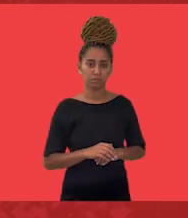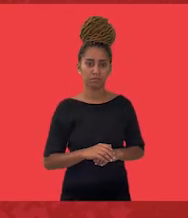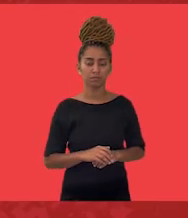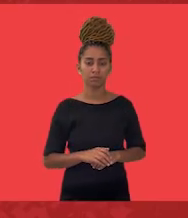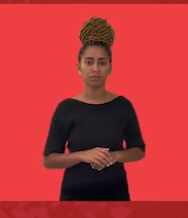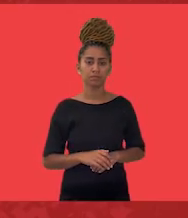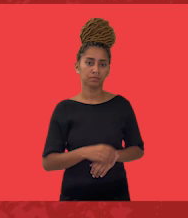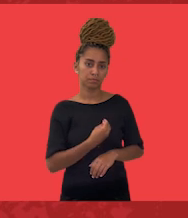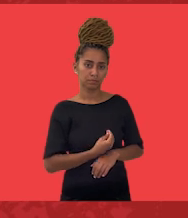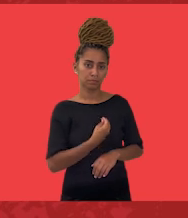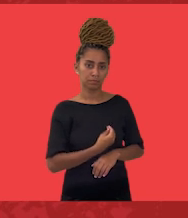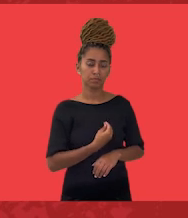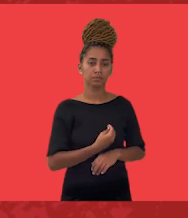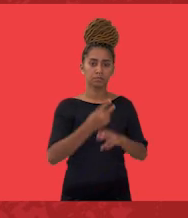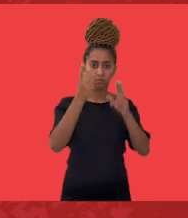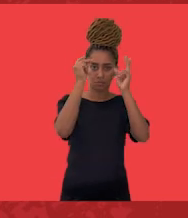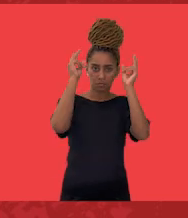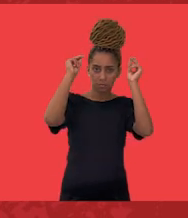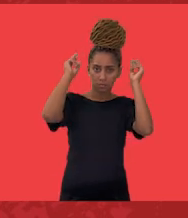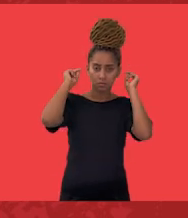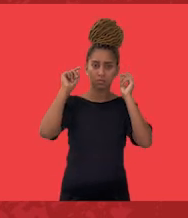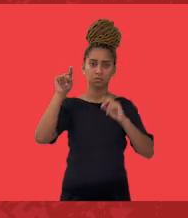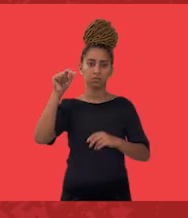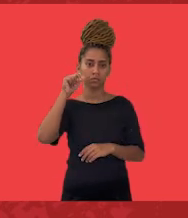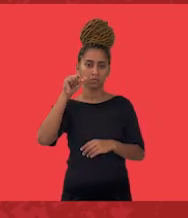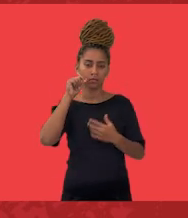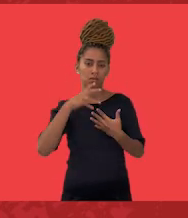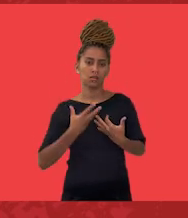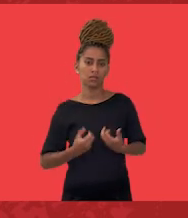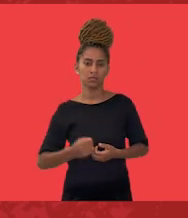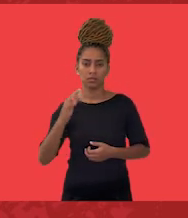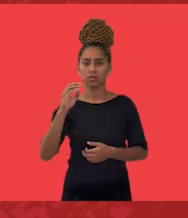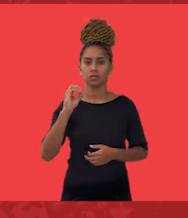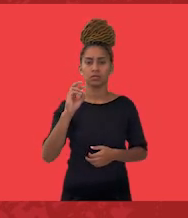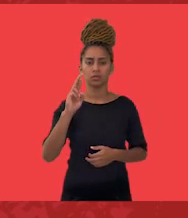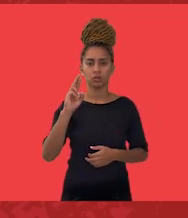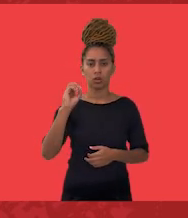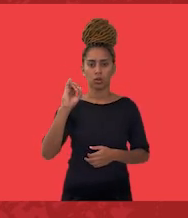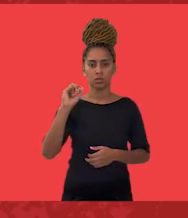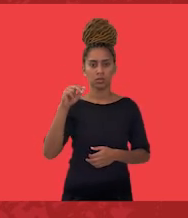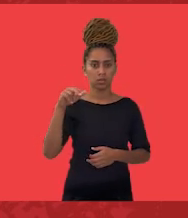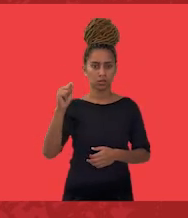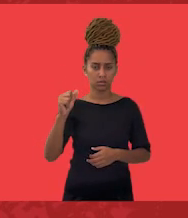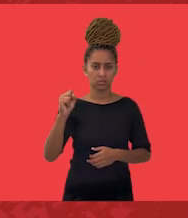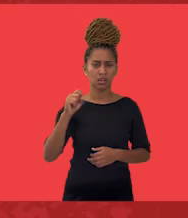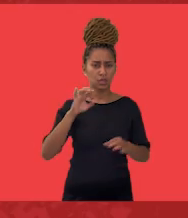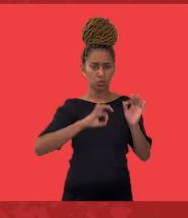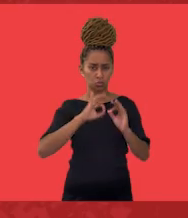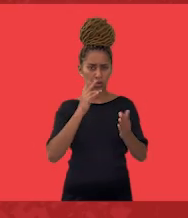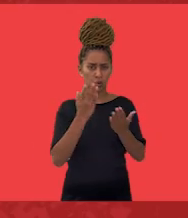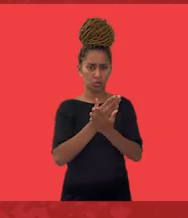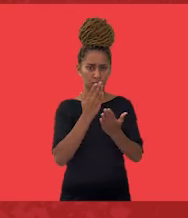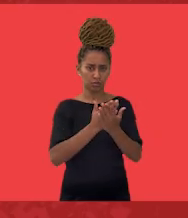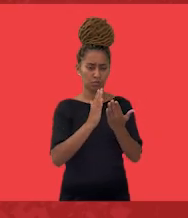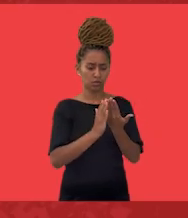Os frutos beijados por pássaros derramam um mel espesso e licoroso, gota por gota,